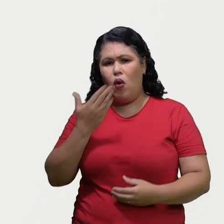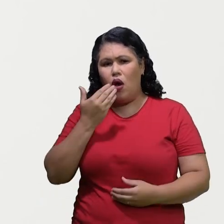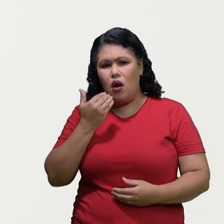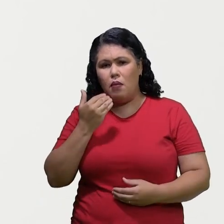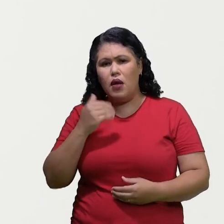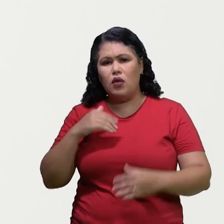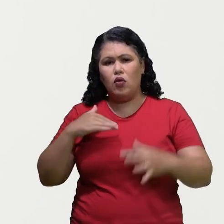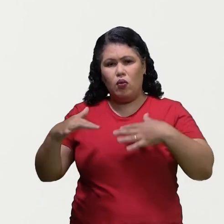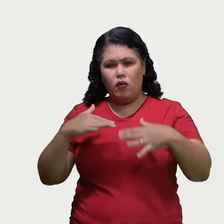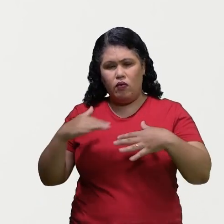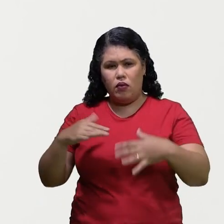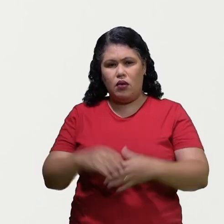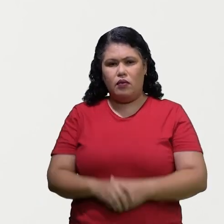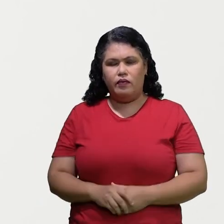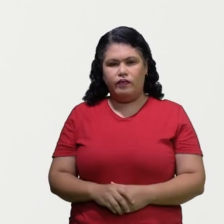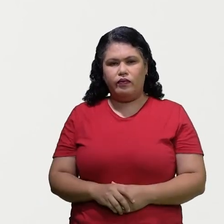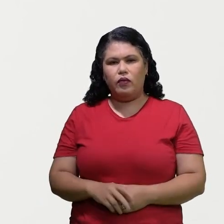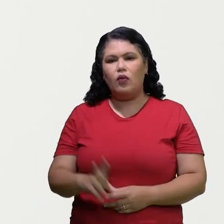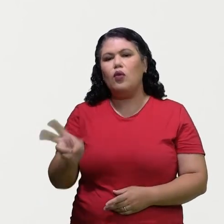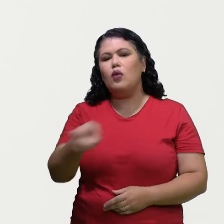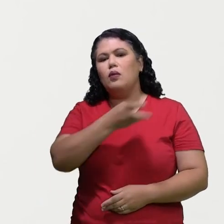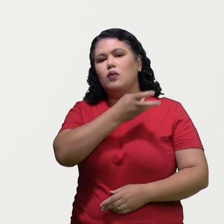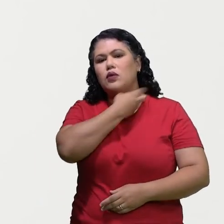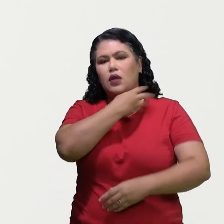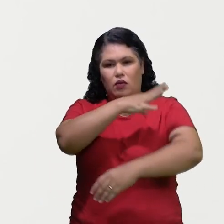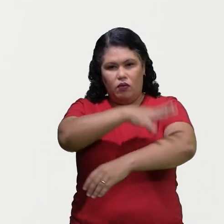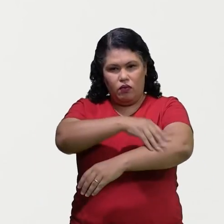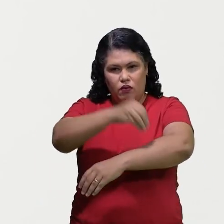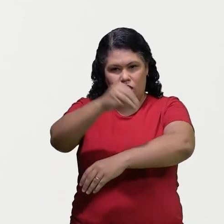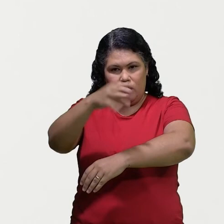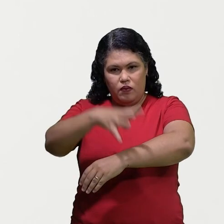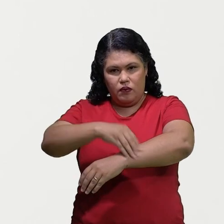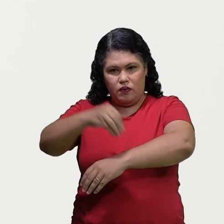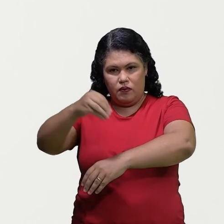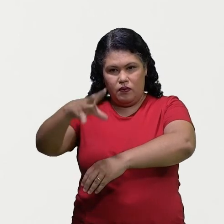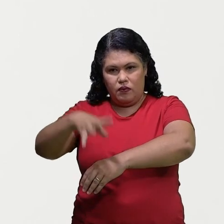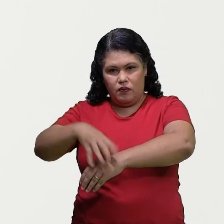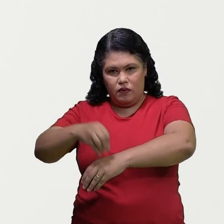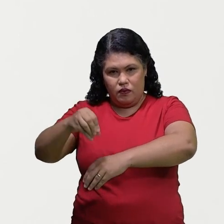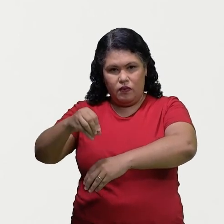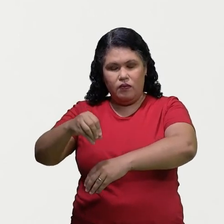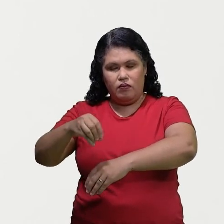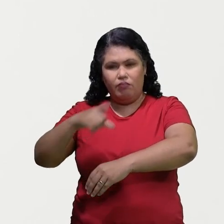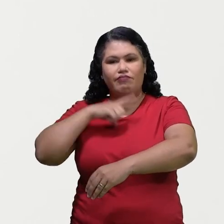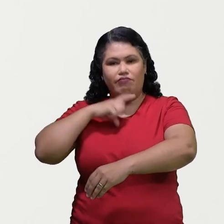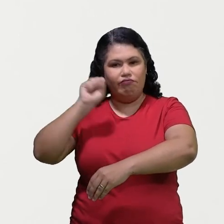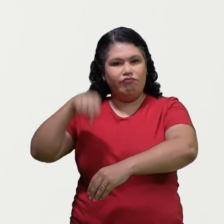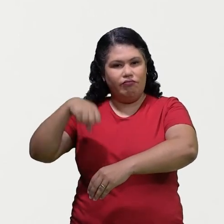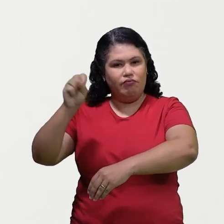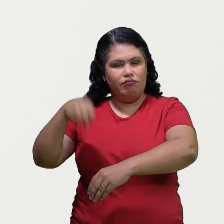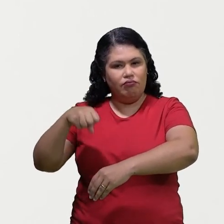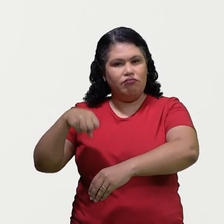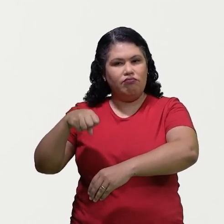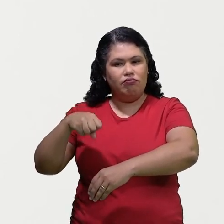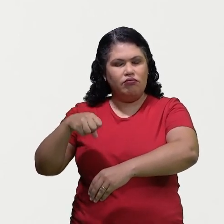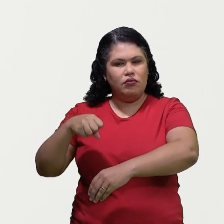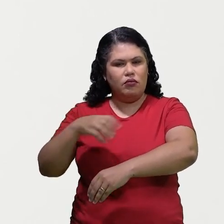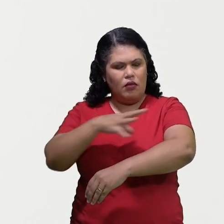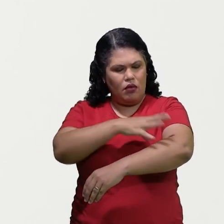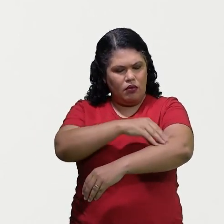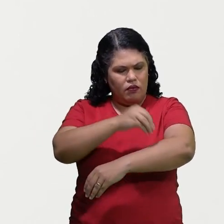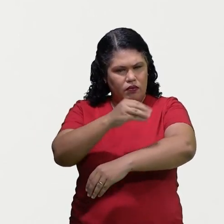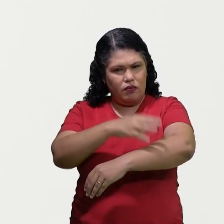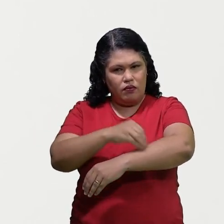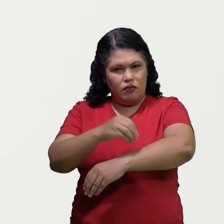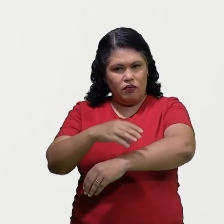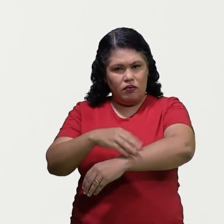lá. Vocês fizeram que o revestimento do morcego é um pelo, né? É um pelo que o morcego tem, né? Uma pelezinha fina com um